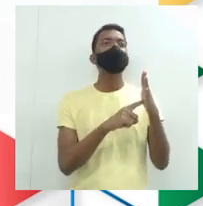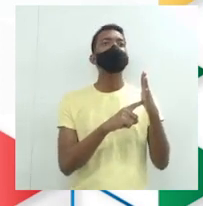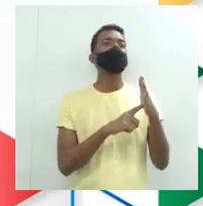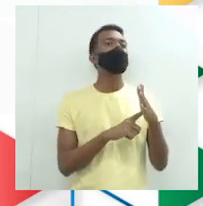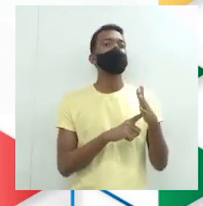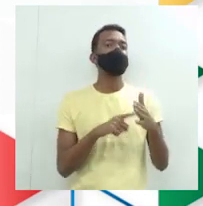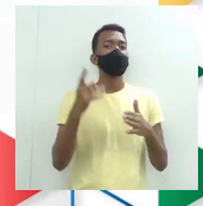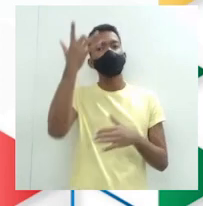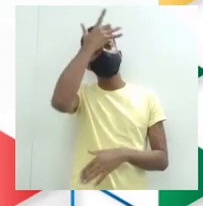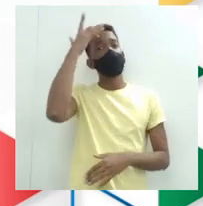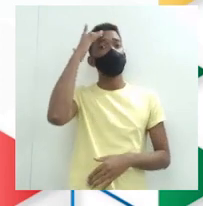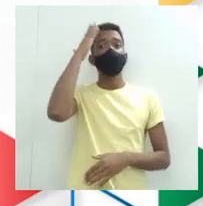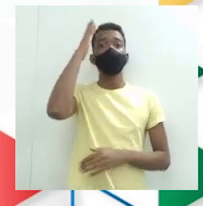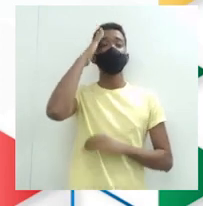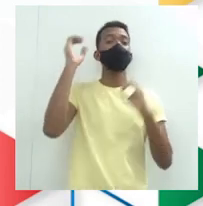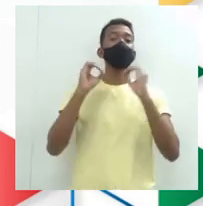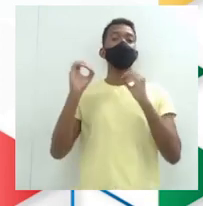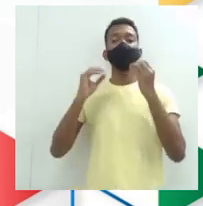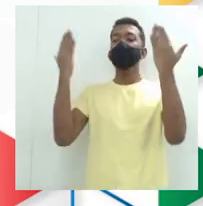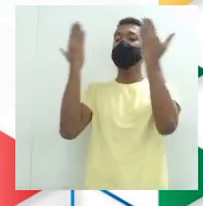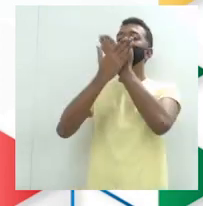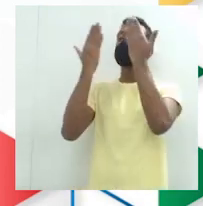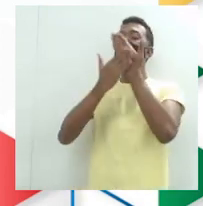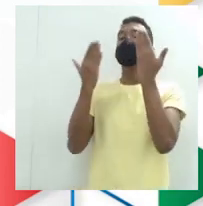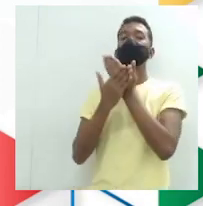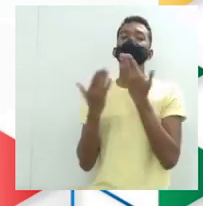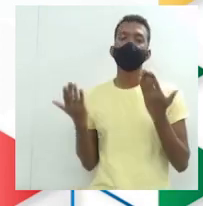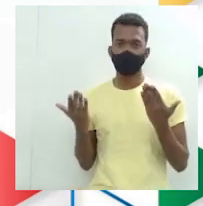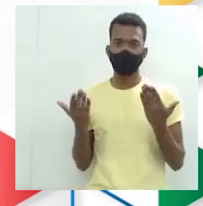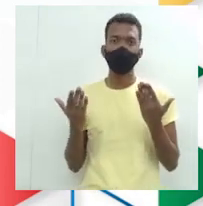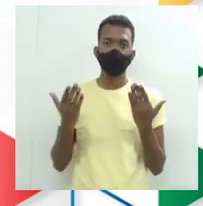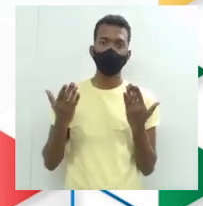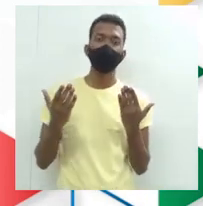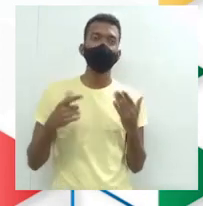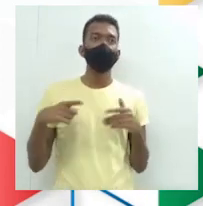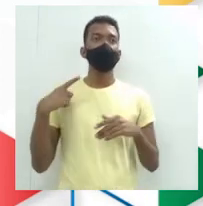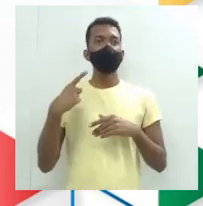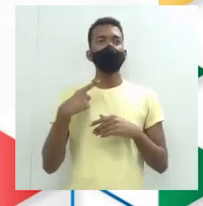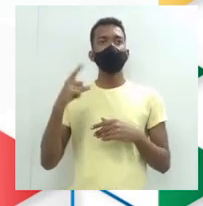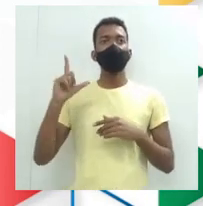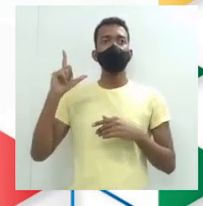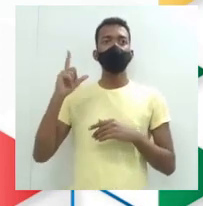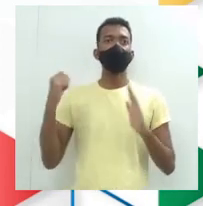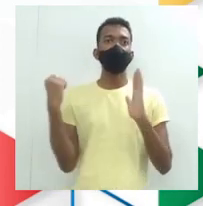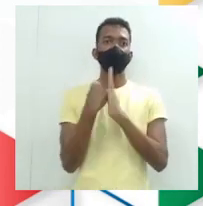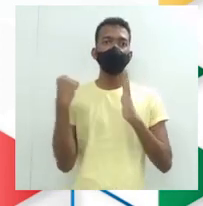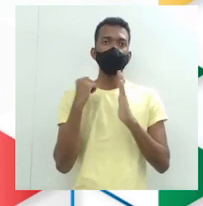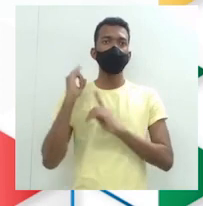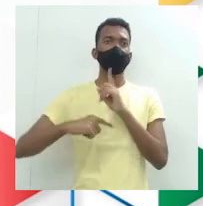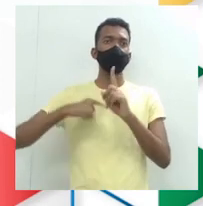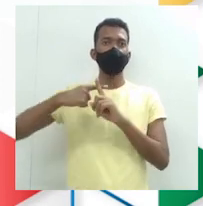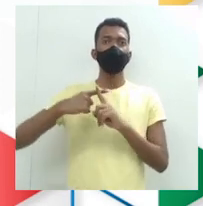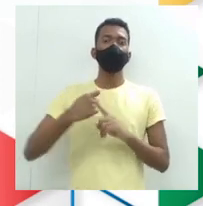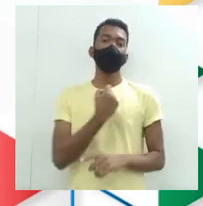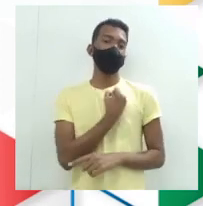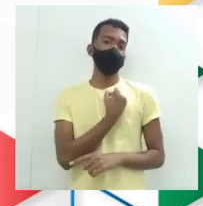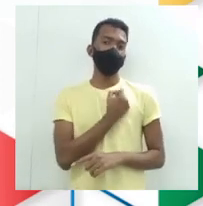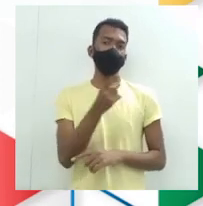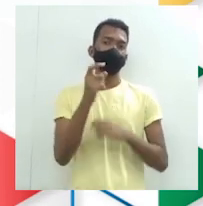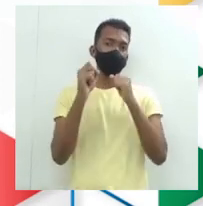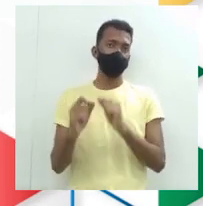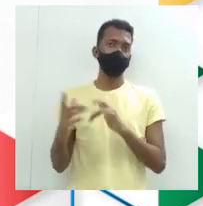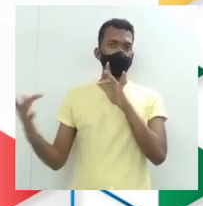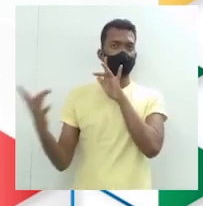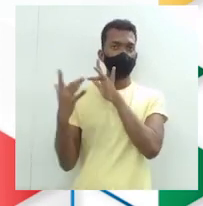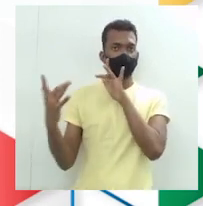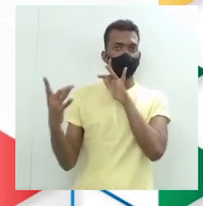denuncia, nobody will know, ninguém vai saber. E tem aí uma marca e um número para você entrar em